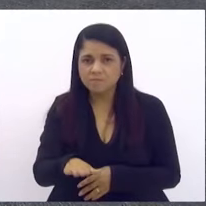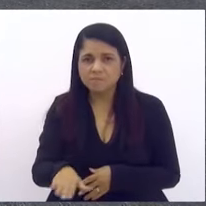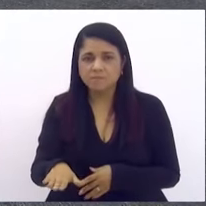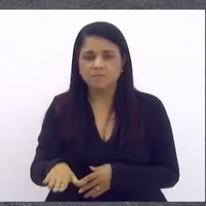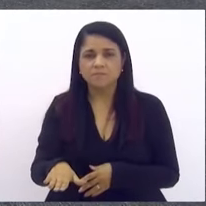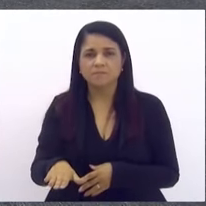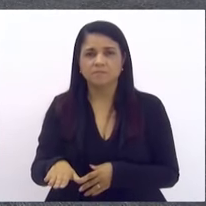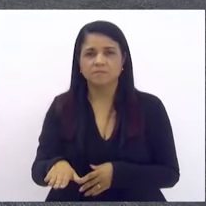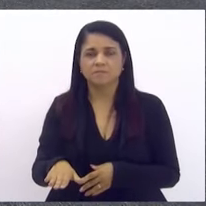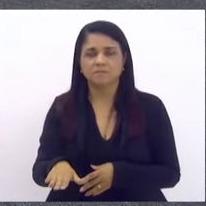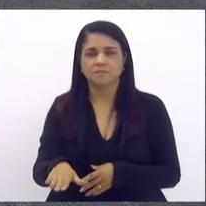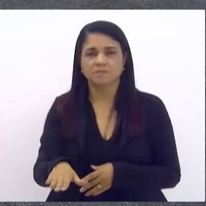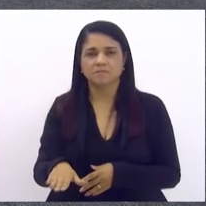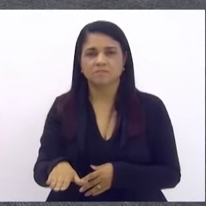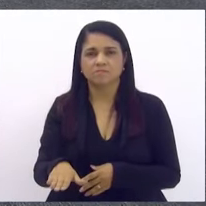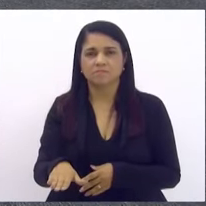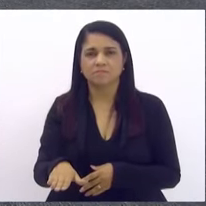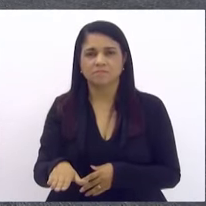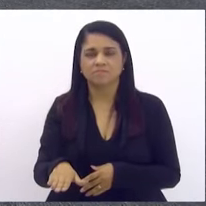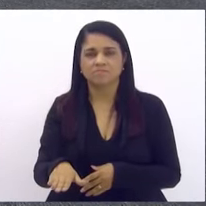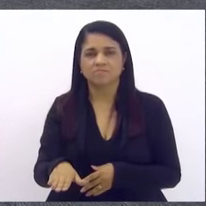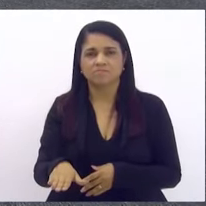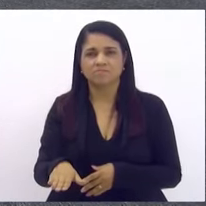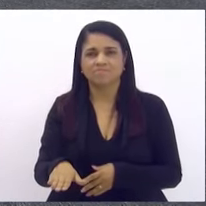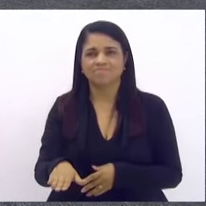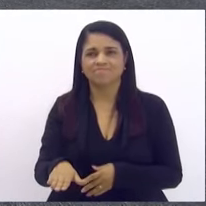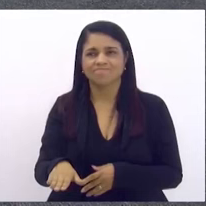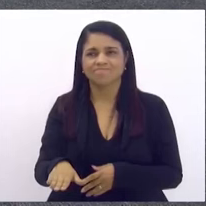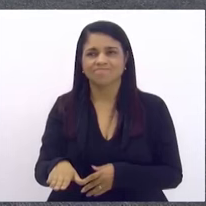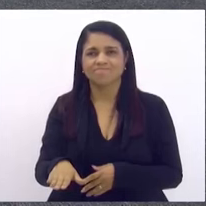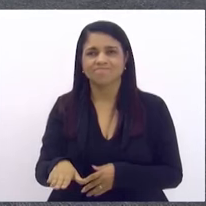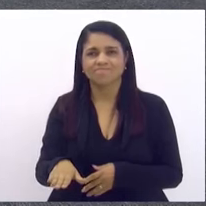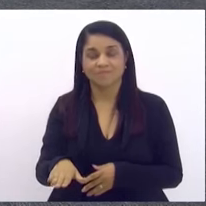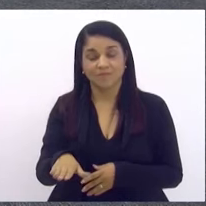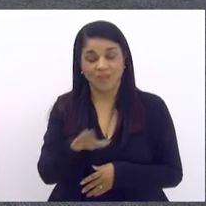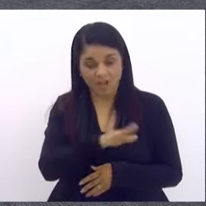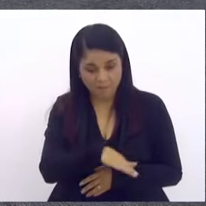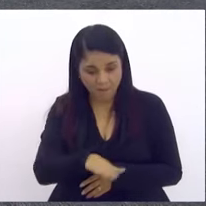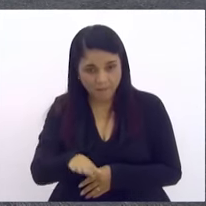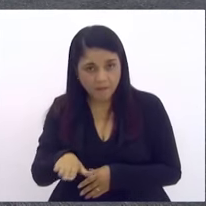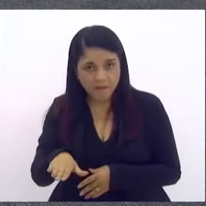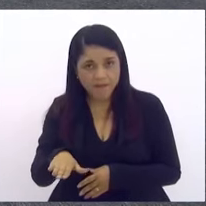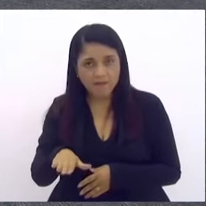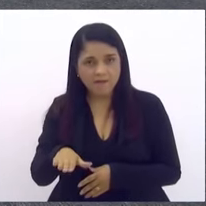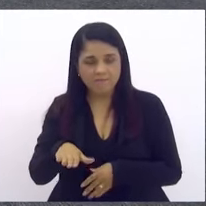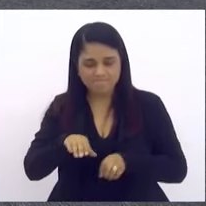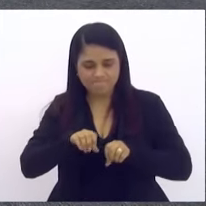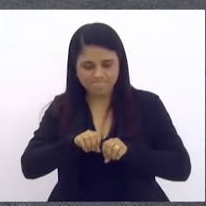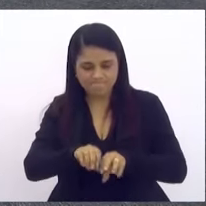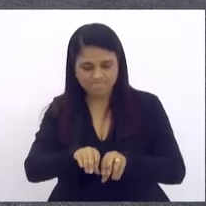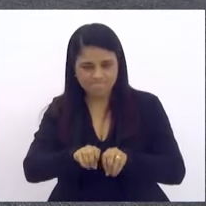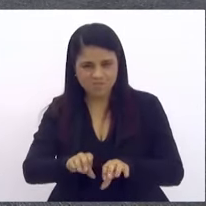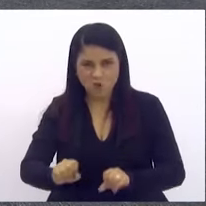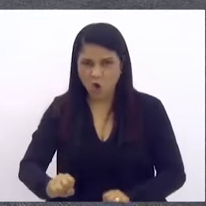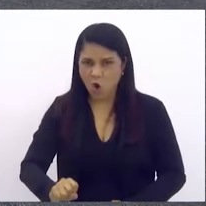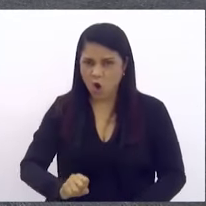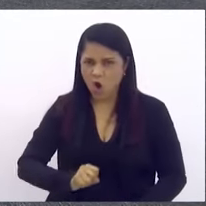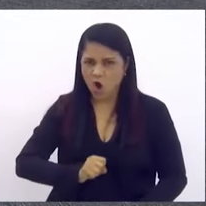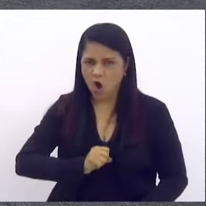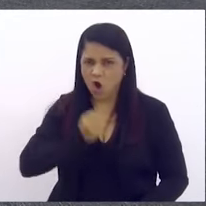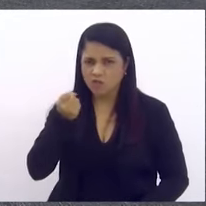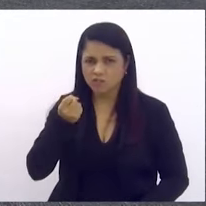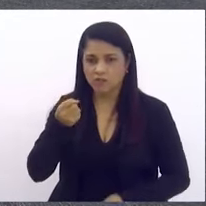em terra idade elas são praticamente programadas a odiarem determinado